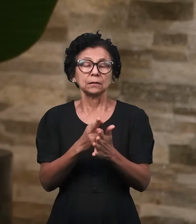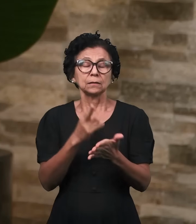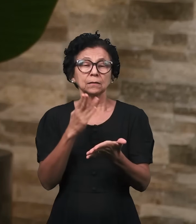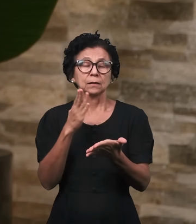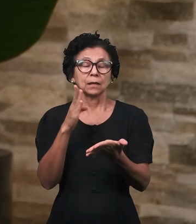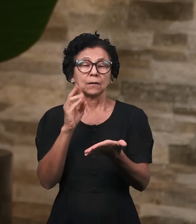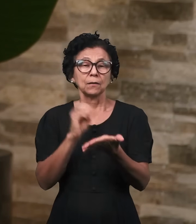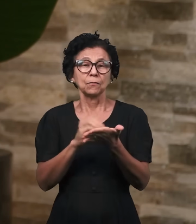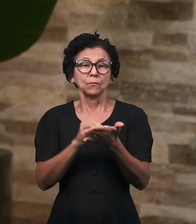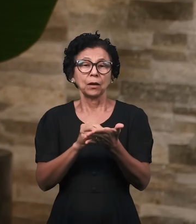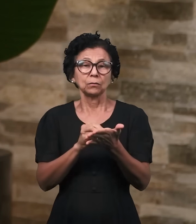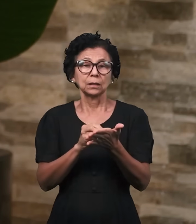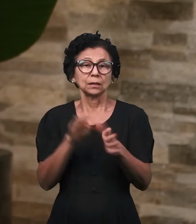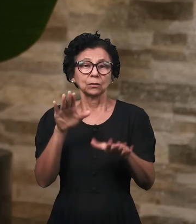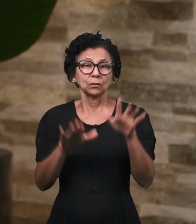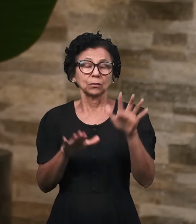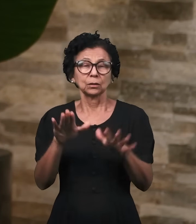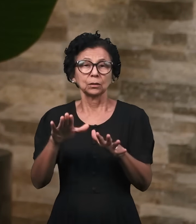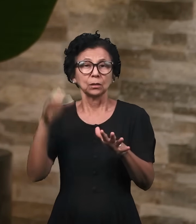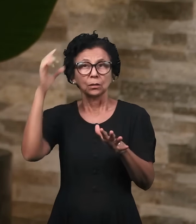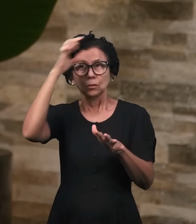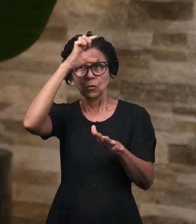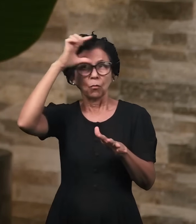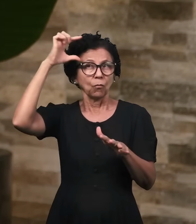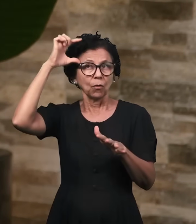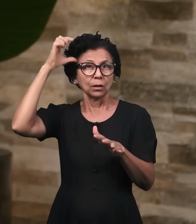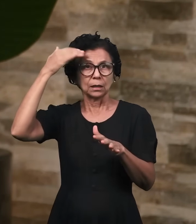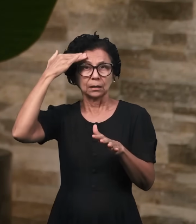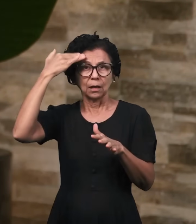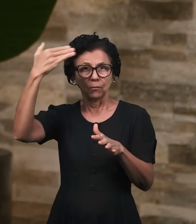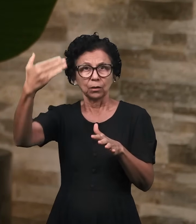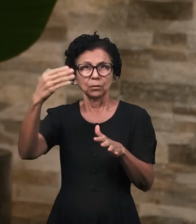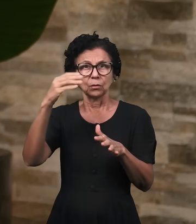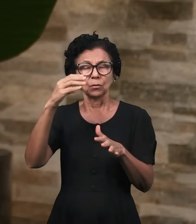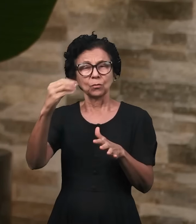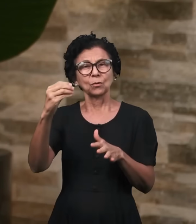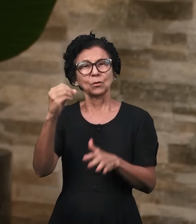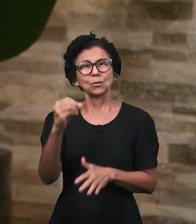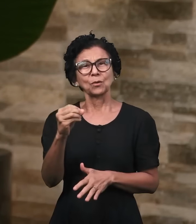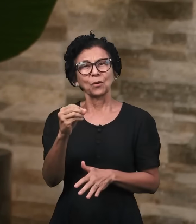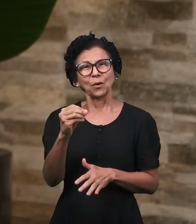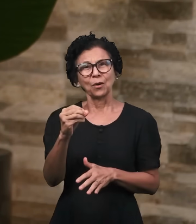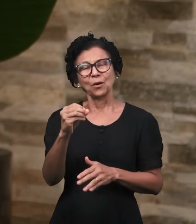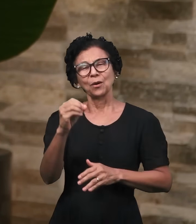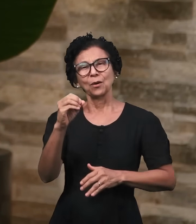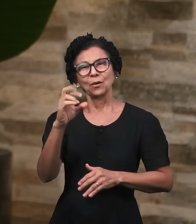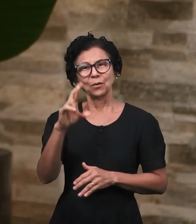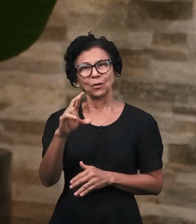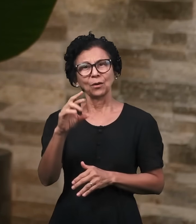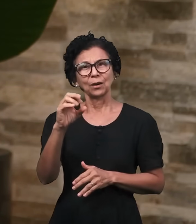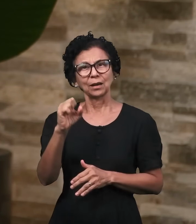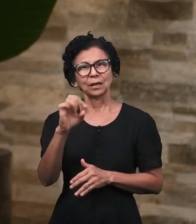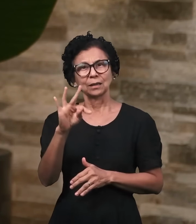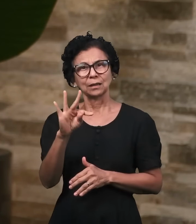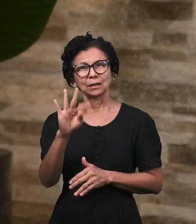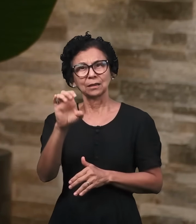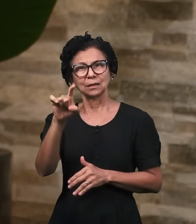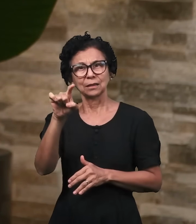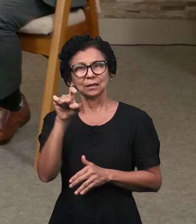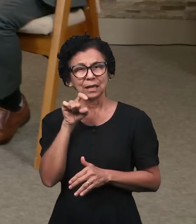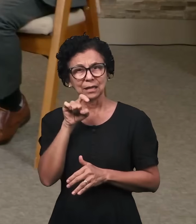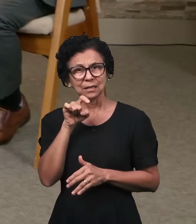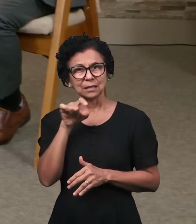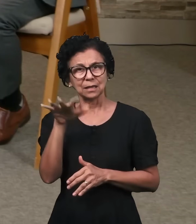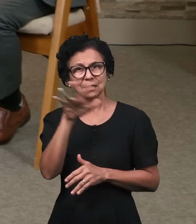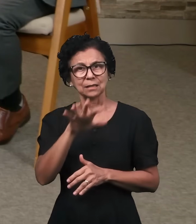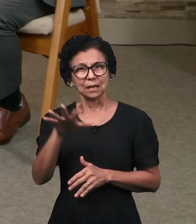córtex pré-frontal. O córtex pré-frontal não é a minha área de expertise, pastor, mas o córtex pré-frontal é a área responsável